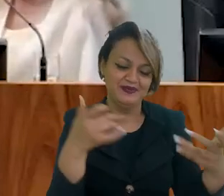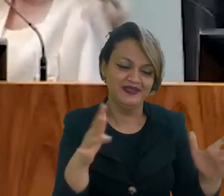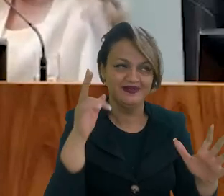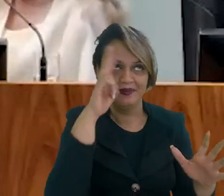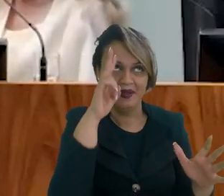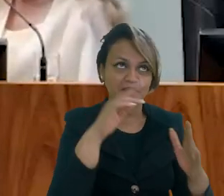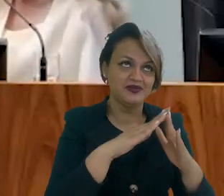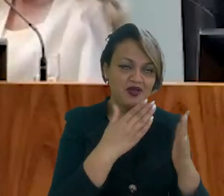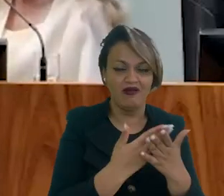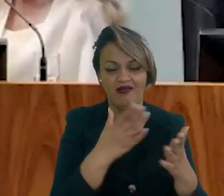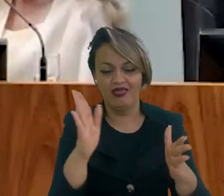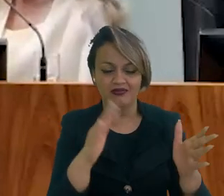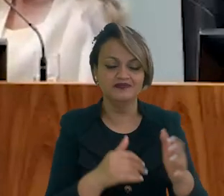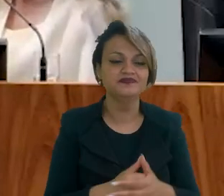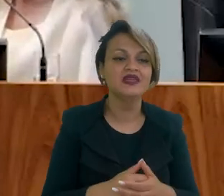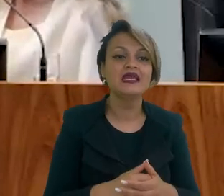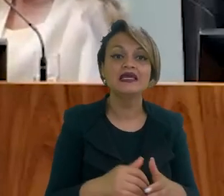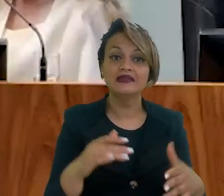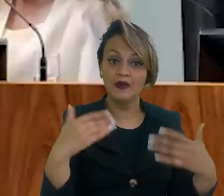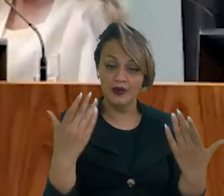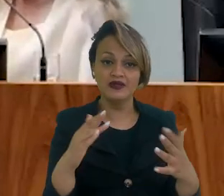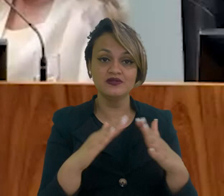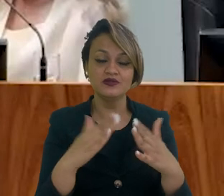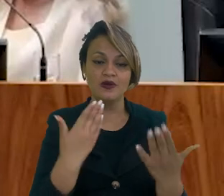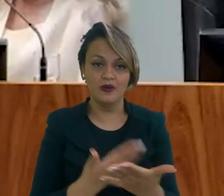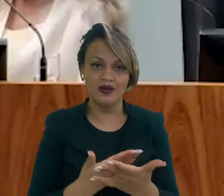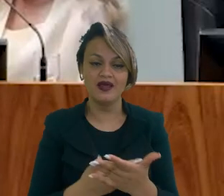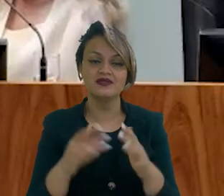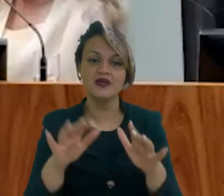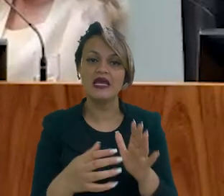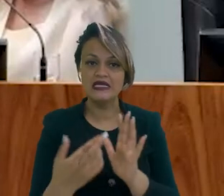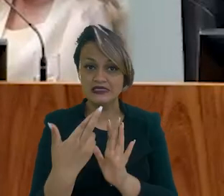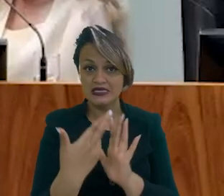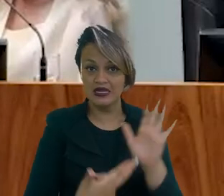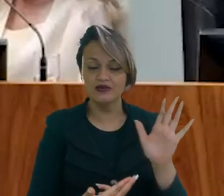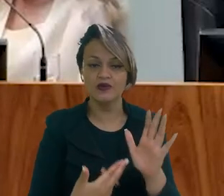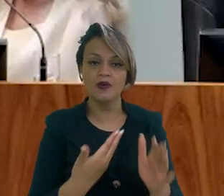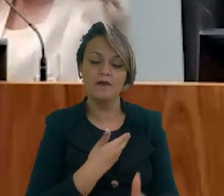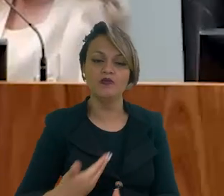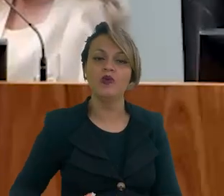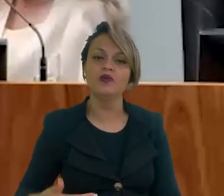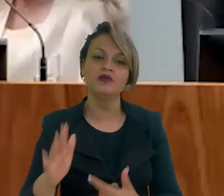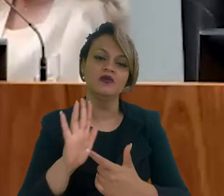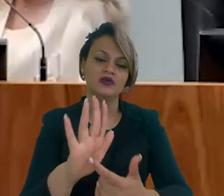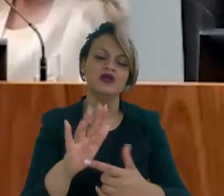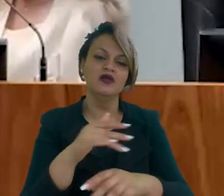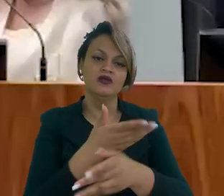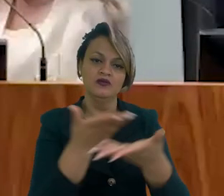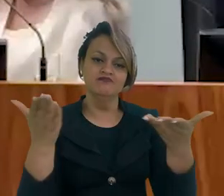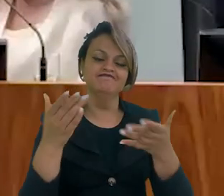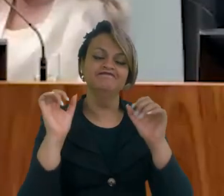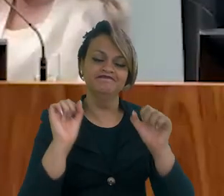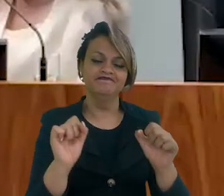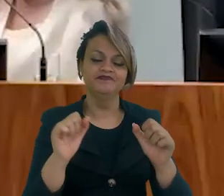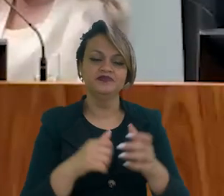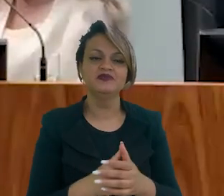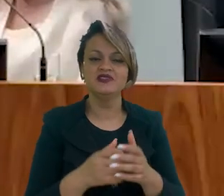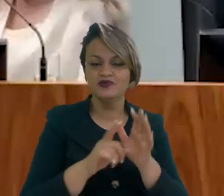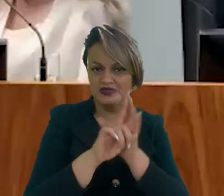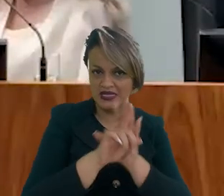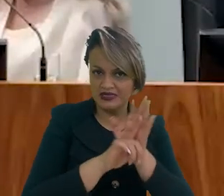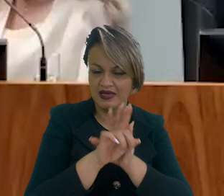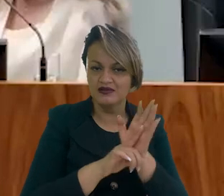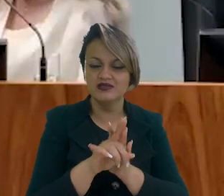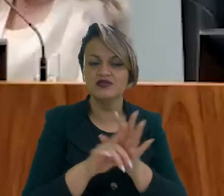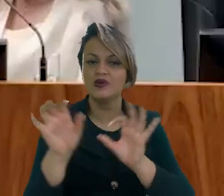é mania de professor a escola livre Realmente esse é um relatório